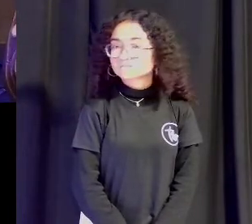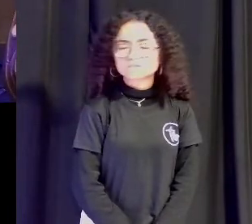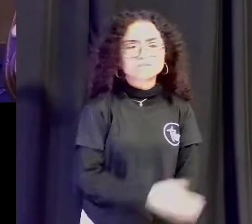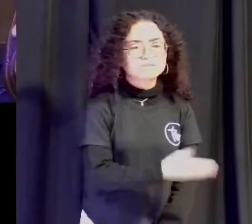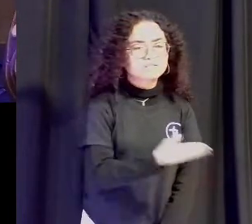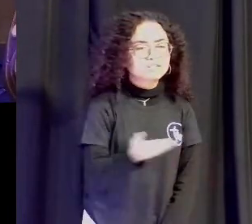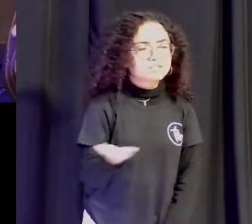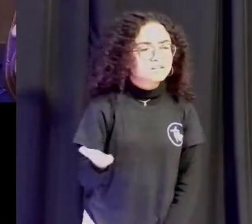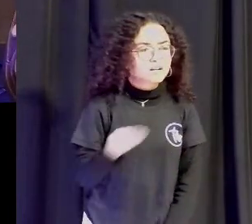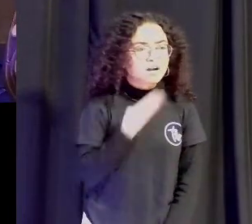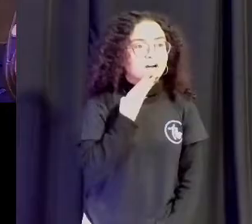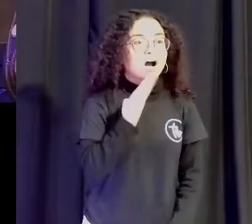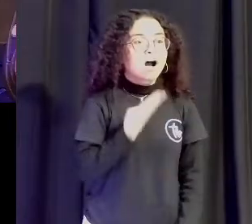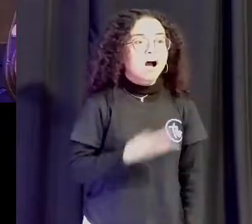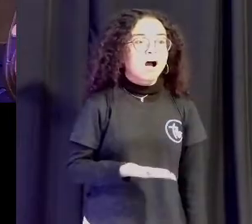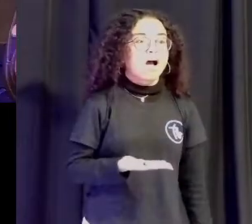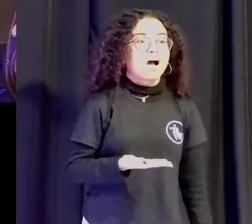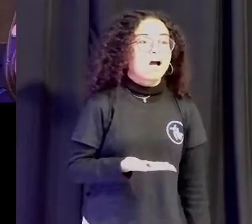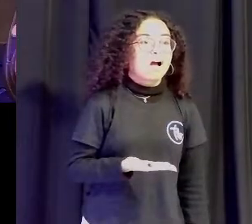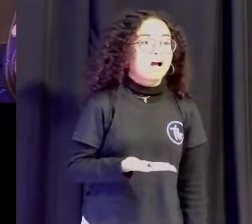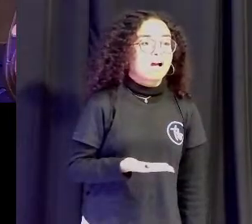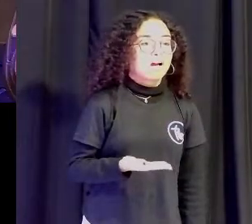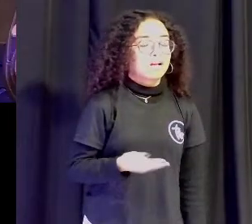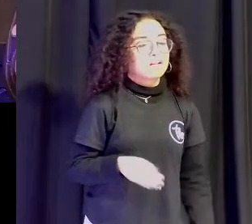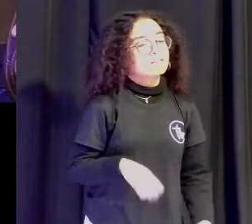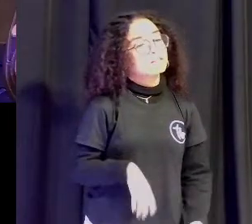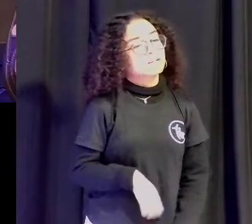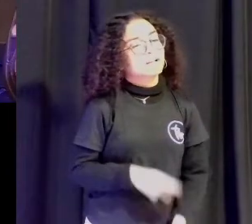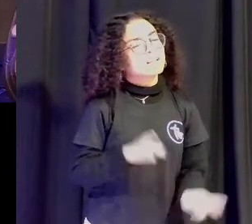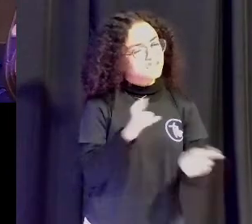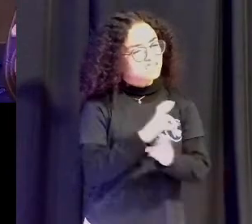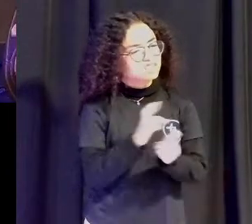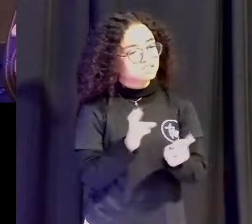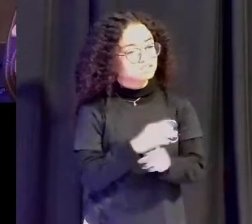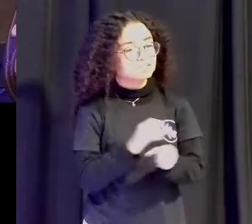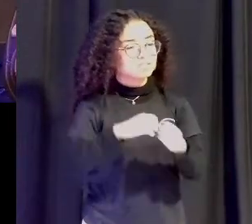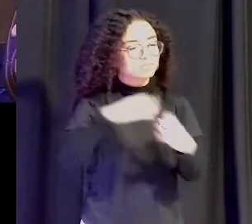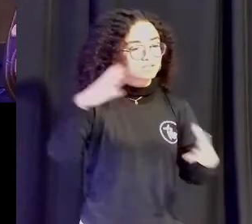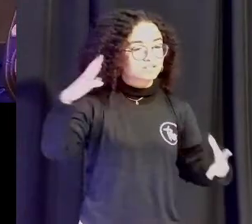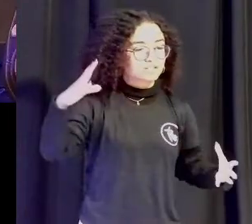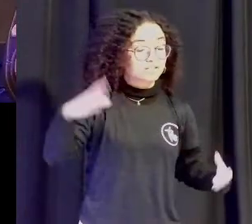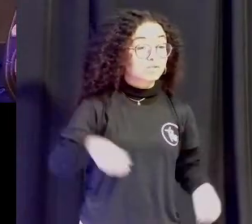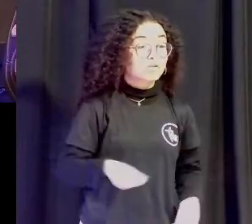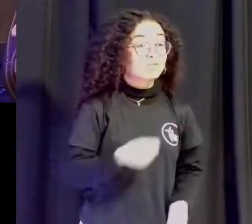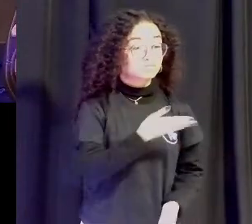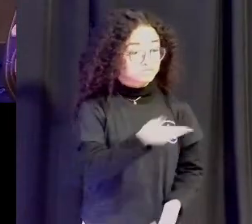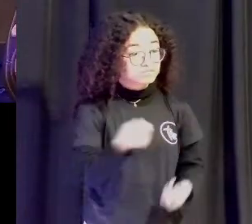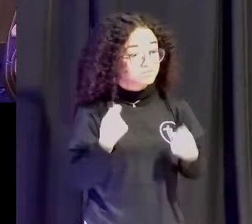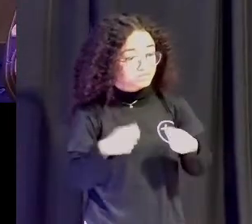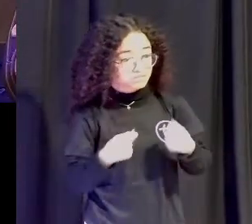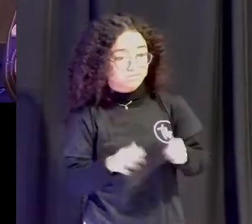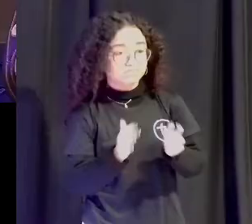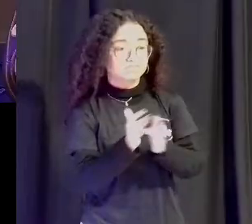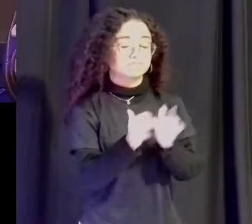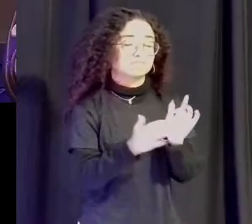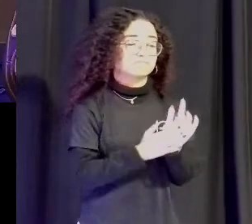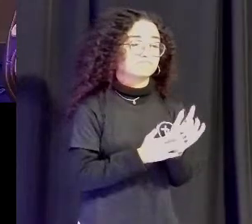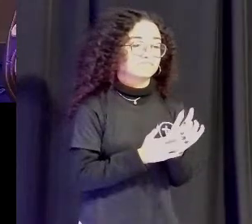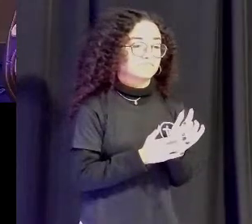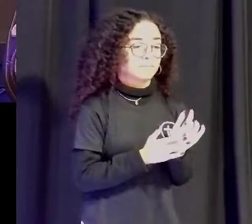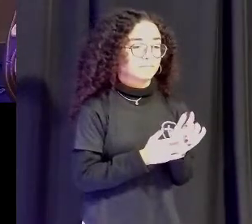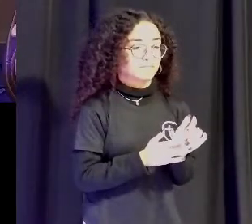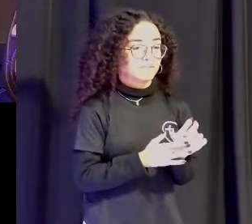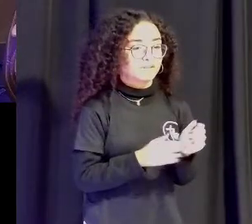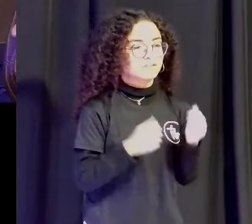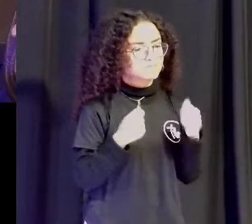pasmos aqui em relação ao milagre. Vocês precisam de Jesus. Vocês